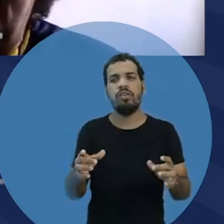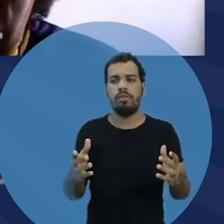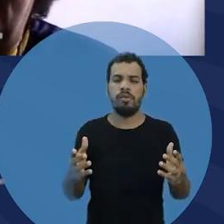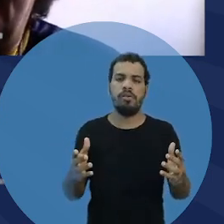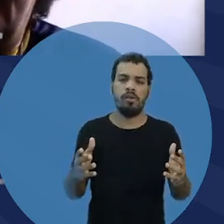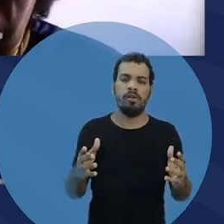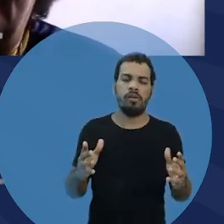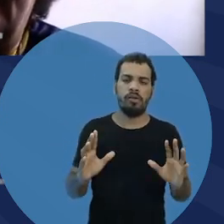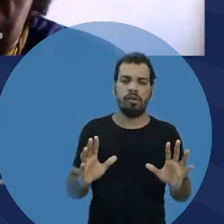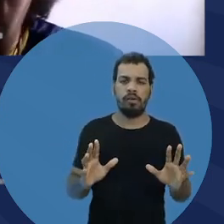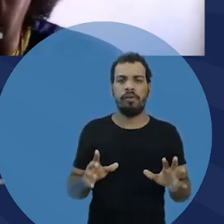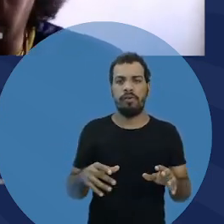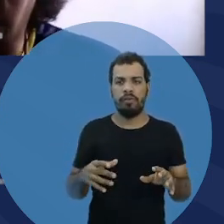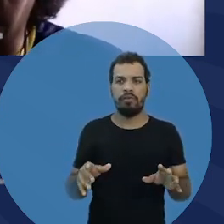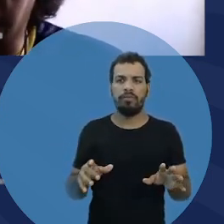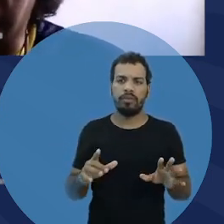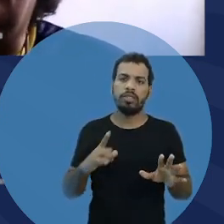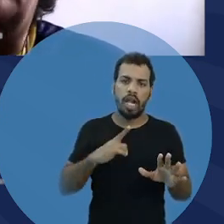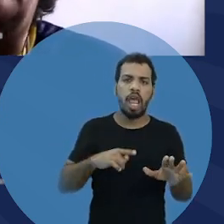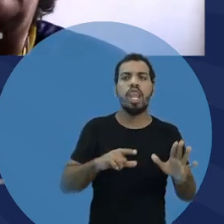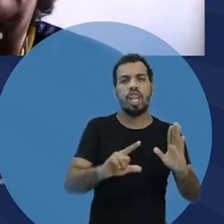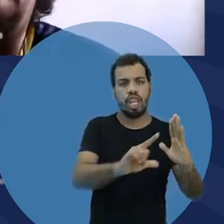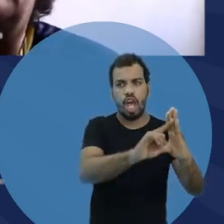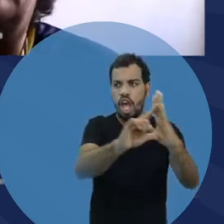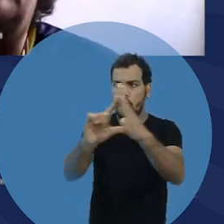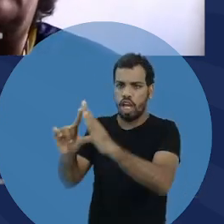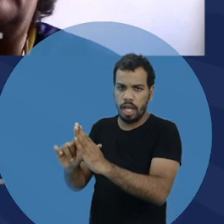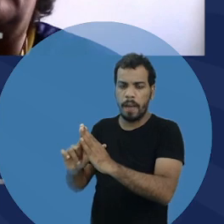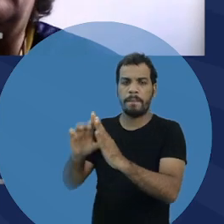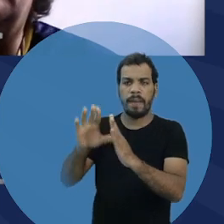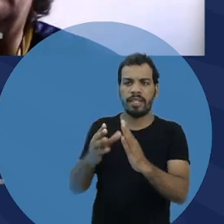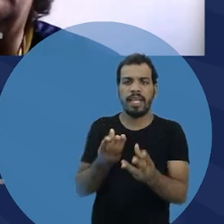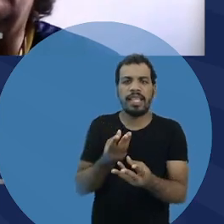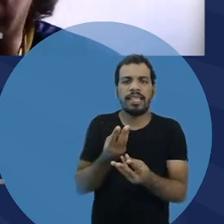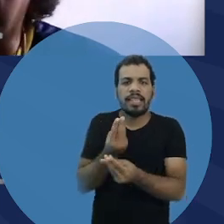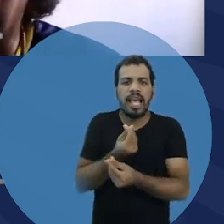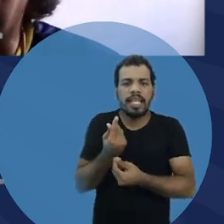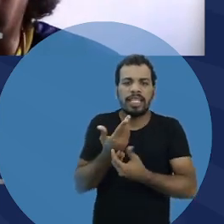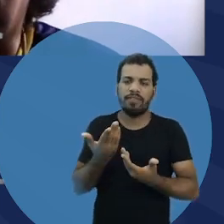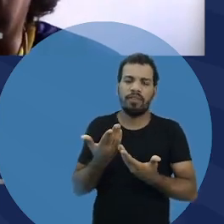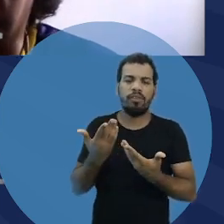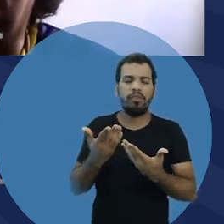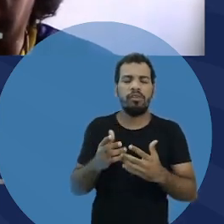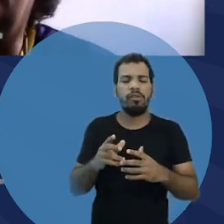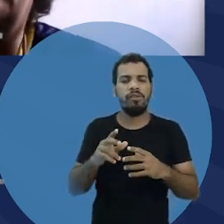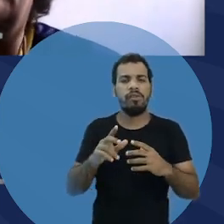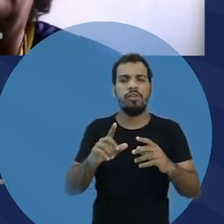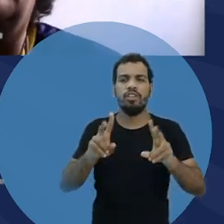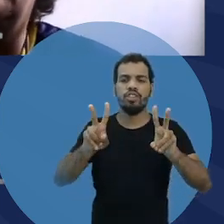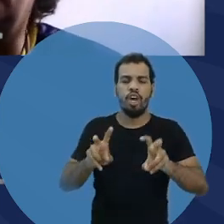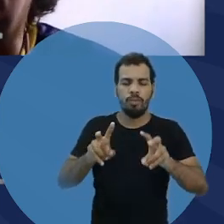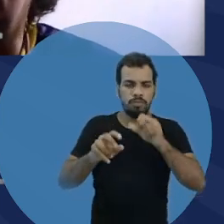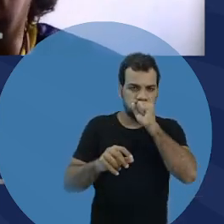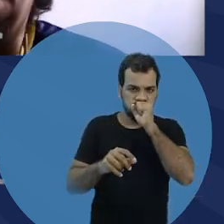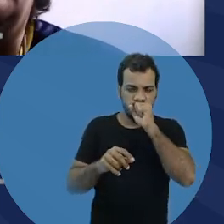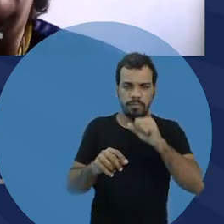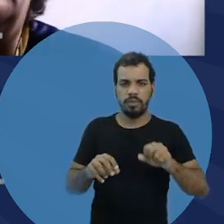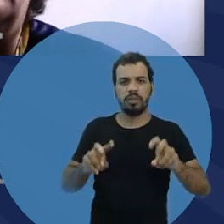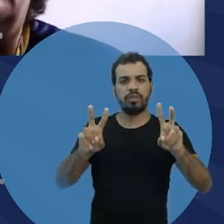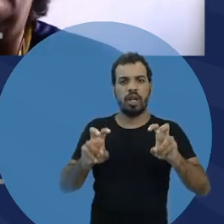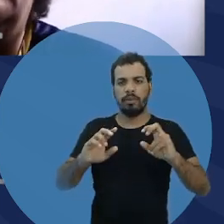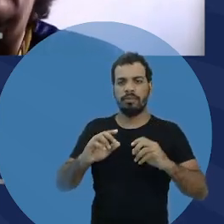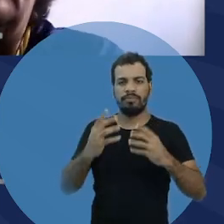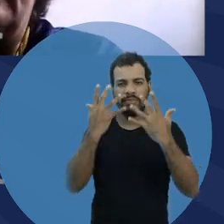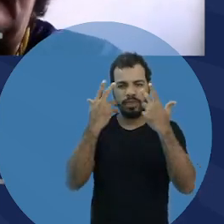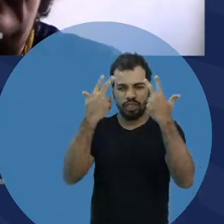assim, lojas que ainda não são sensíveis, né, a essa questão das estéticas, né. Então